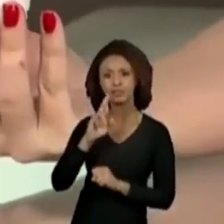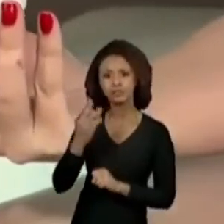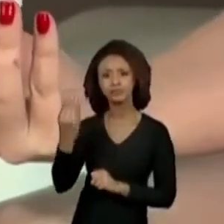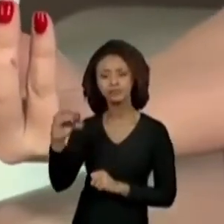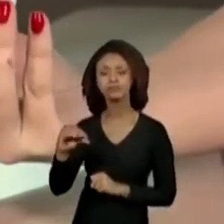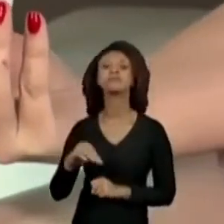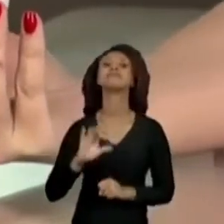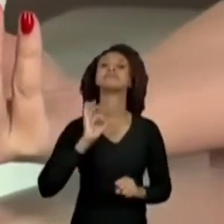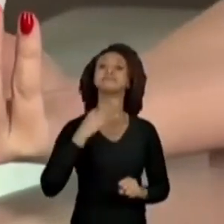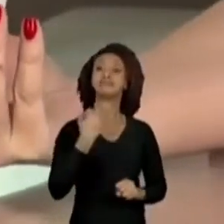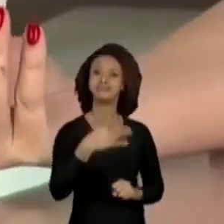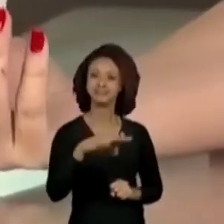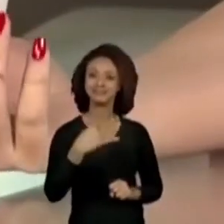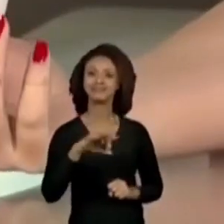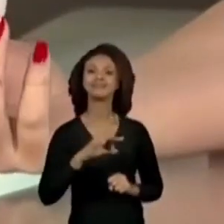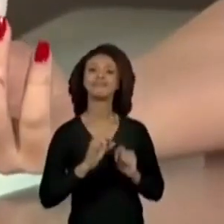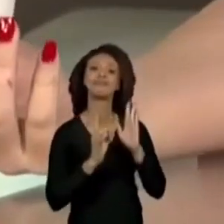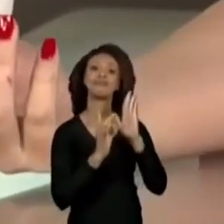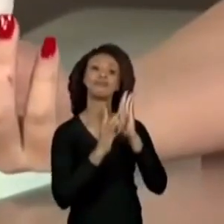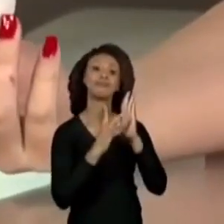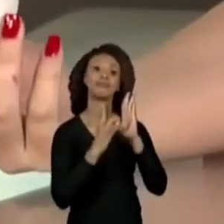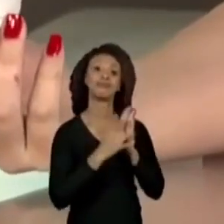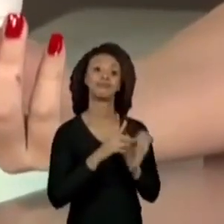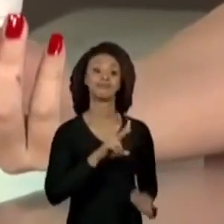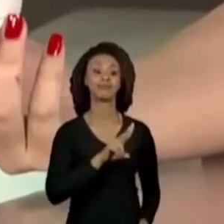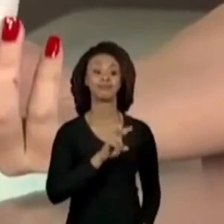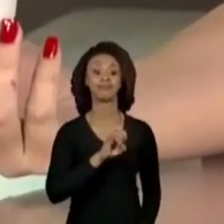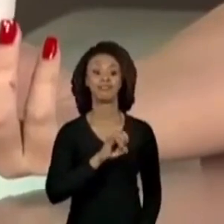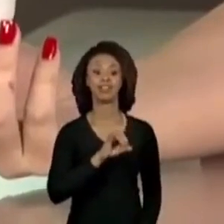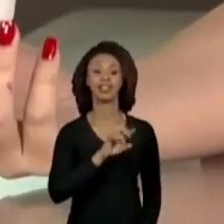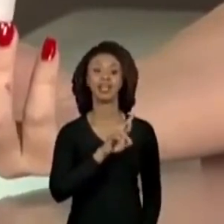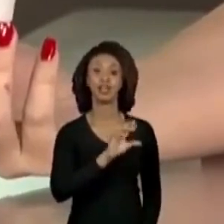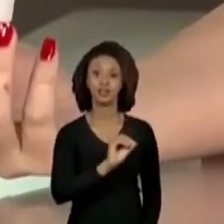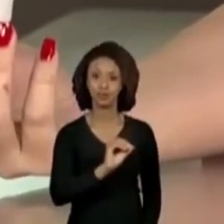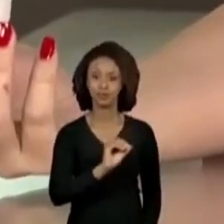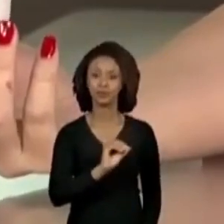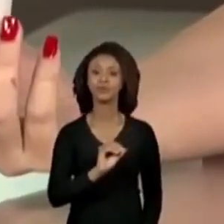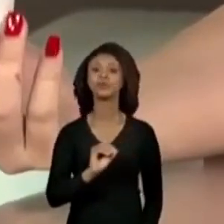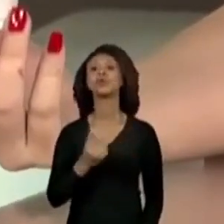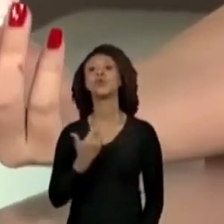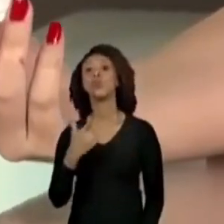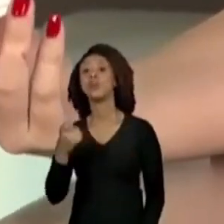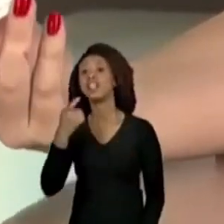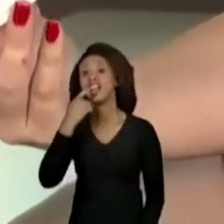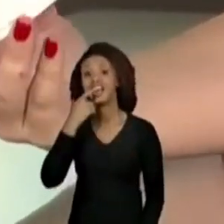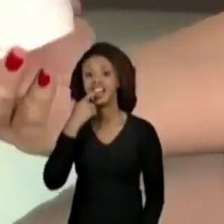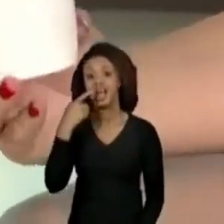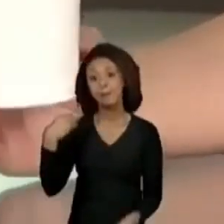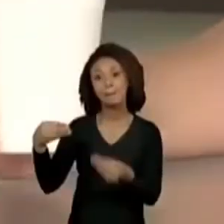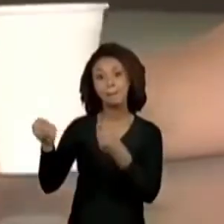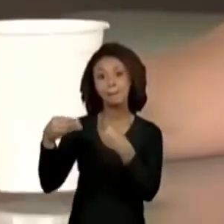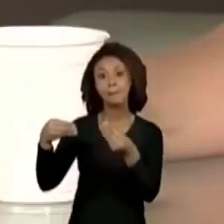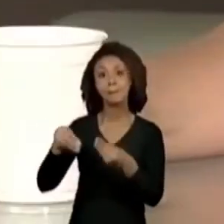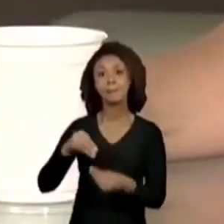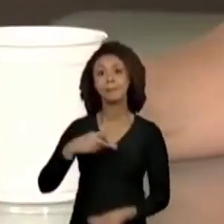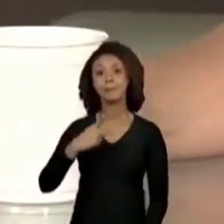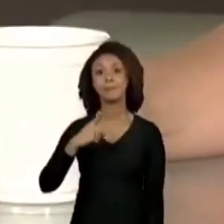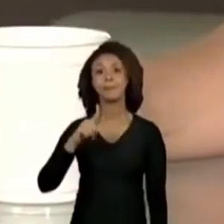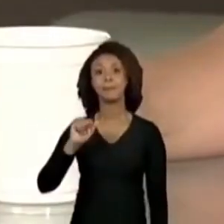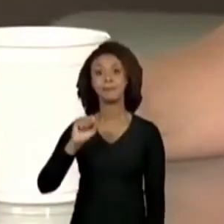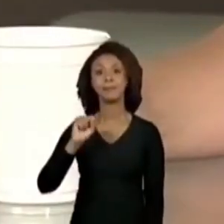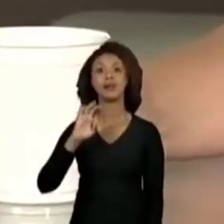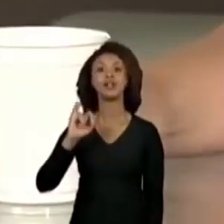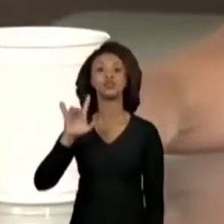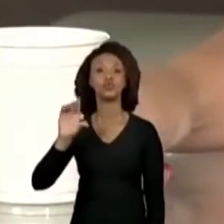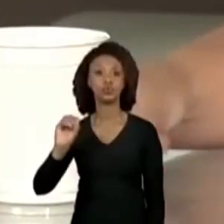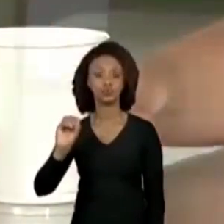e plástico. Obrigada, professora Márcia. Isso mesmo, a taça é de vidro, né? E aí a gente tem um outro copinho ali